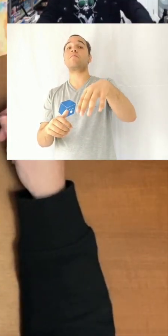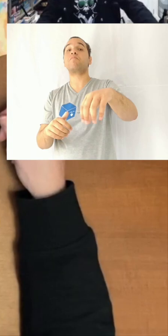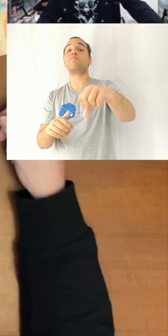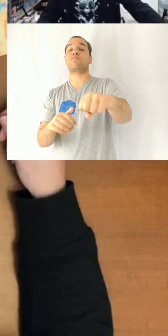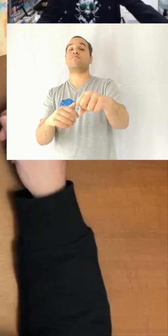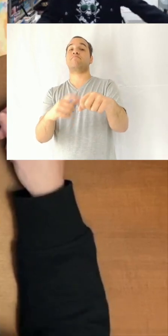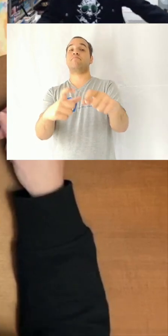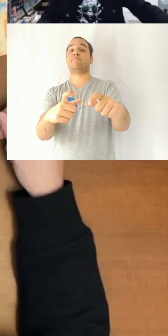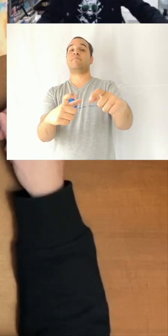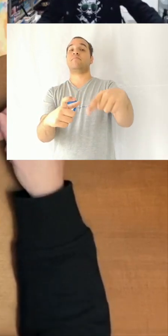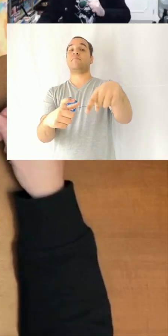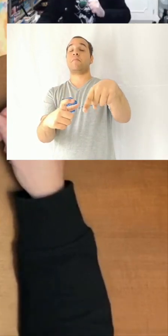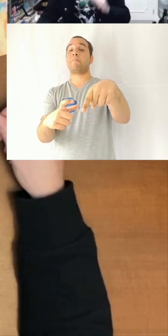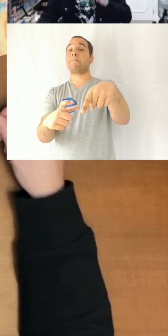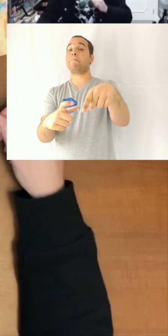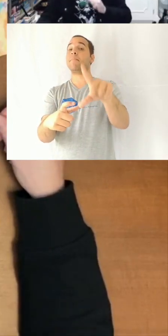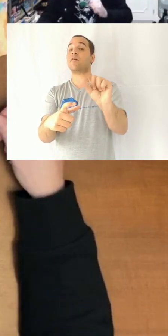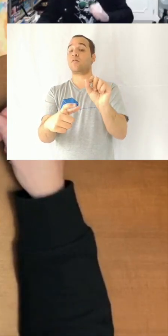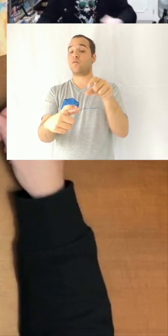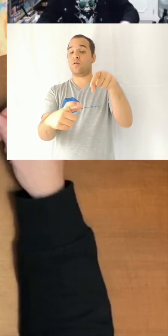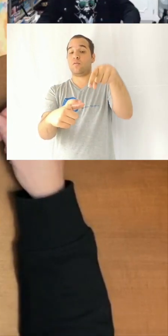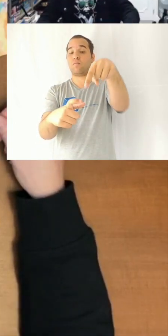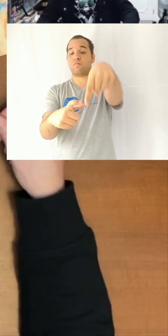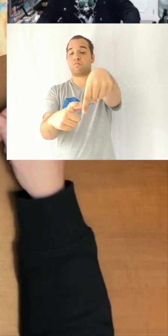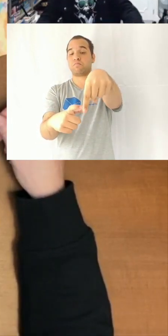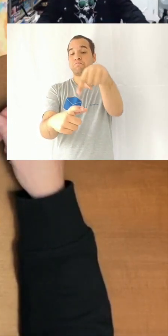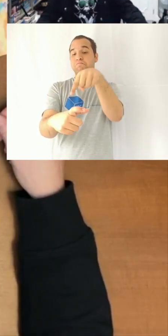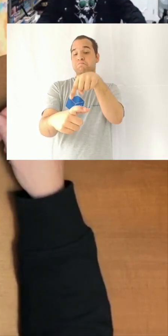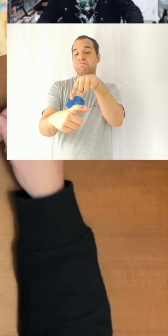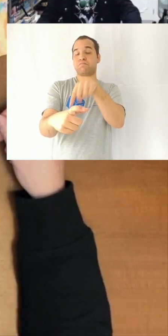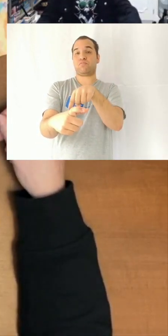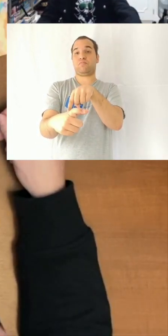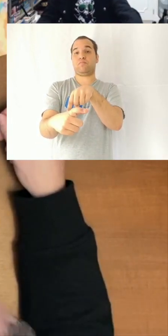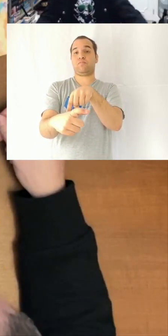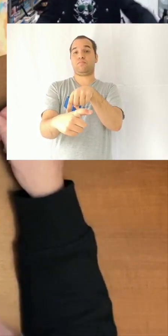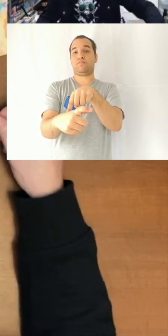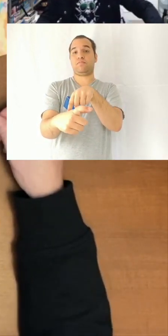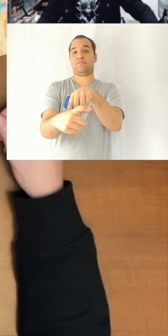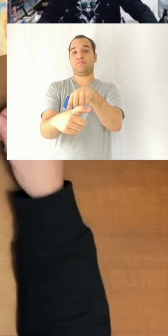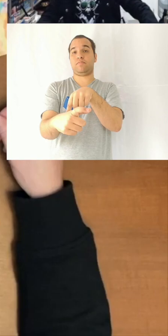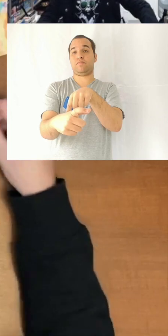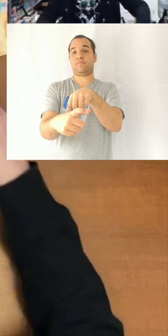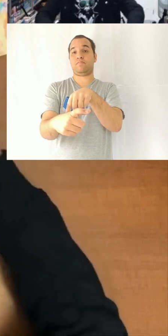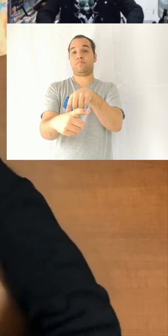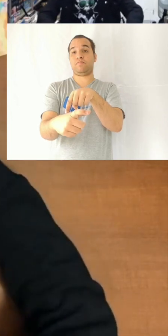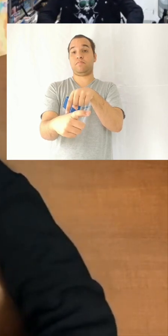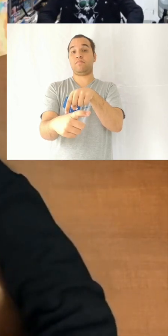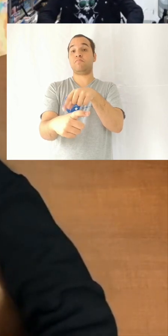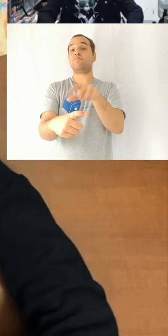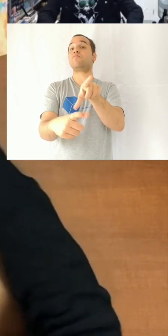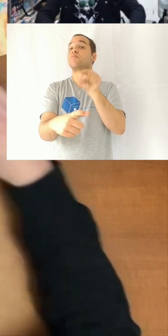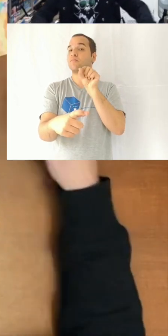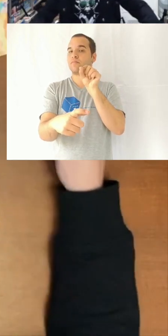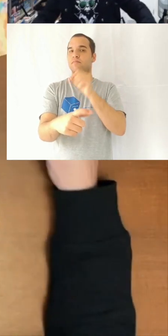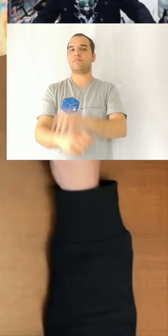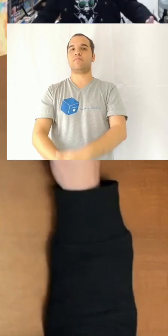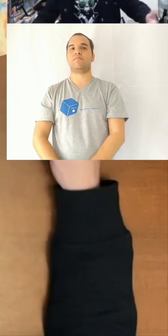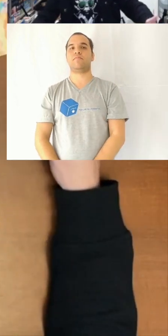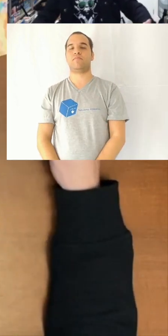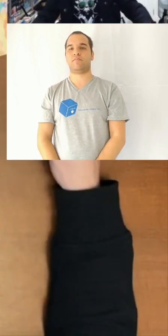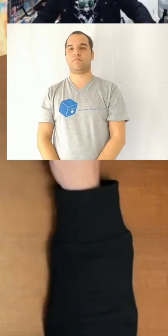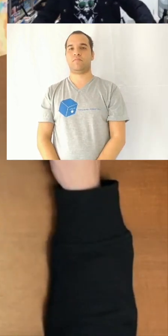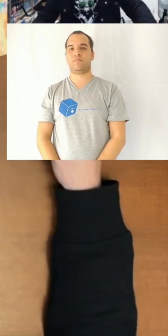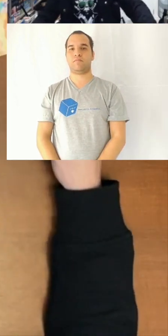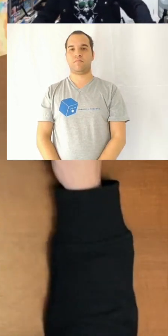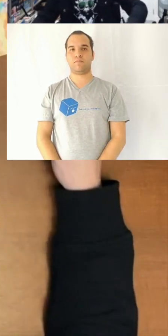Já. Se ele, antes de baixar, comprou uma carta, digamos que ele tenha comprado esta aqui, aí ele vai